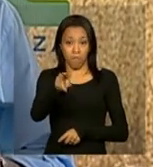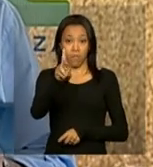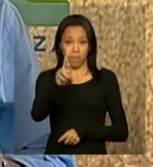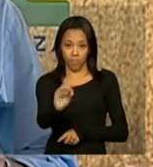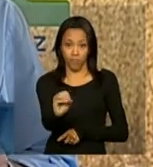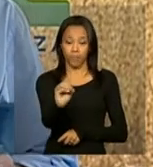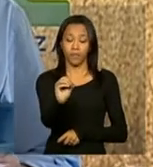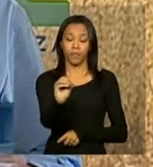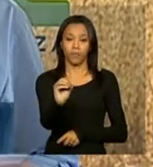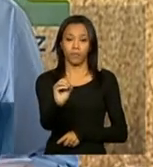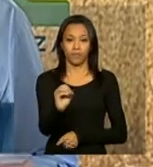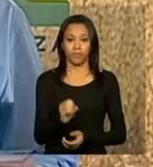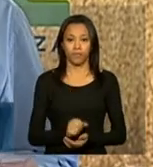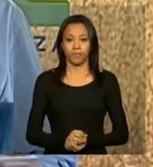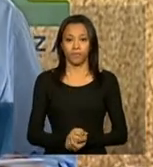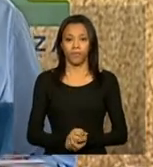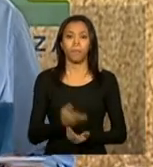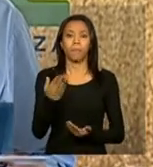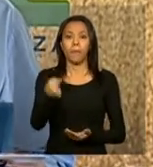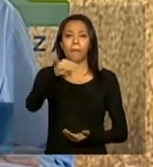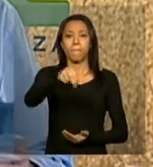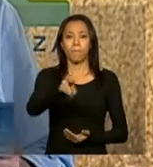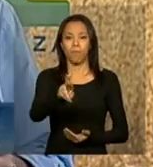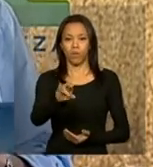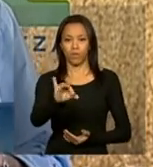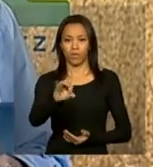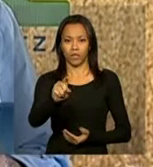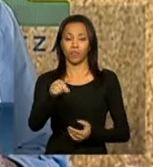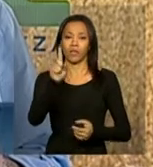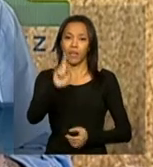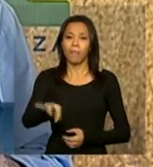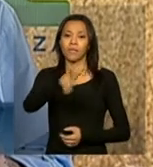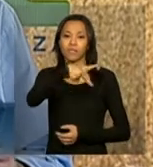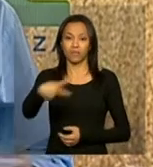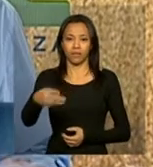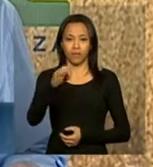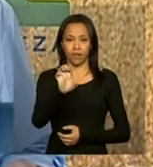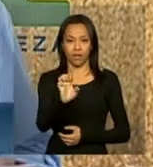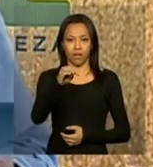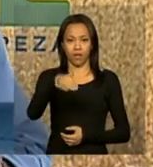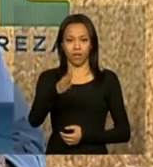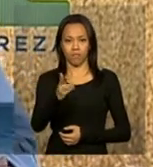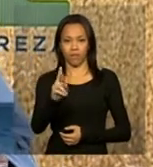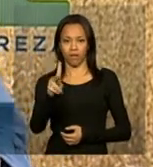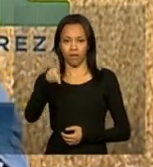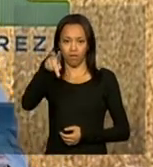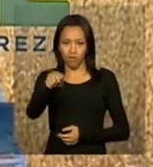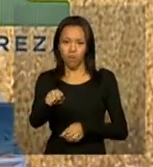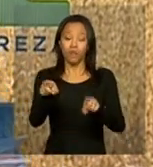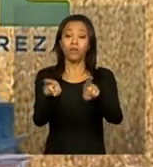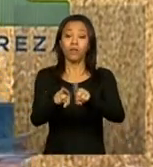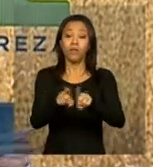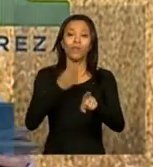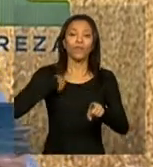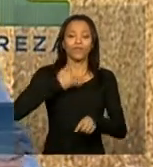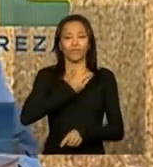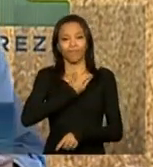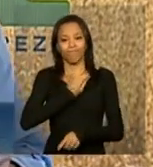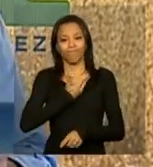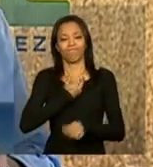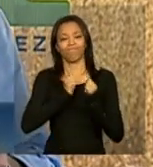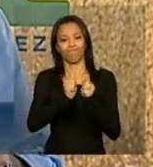senhor Maurício Lopes, presidente da Embrapa, nosso companheiro